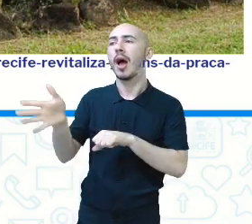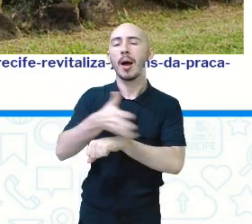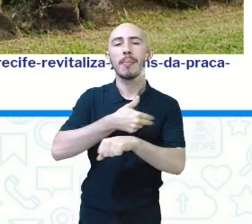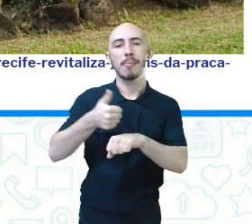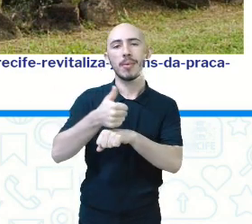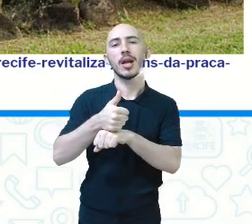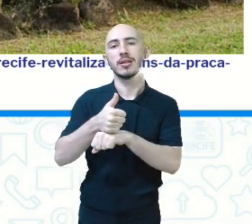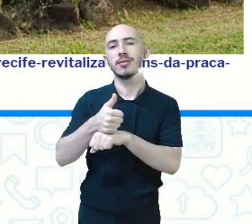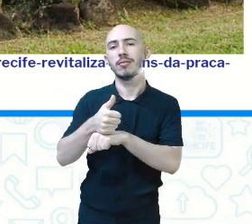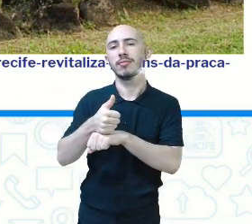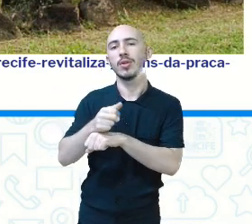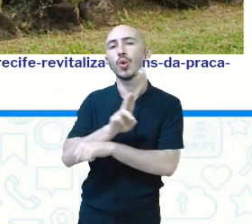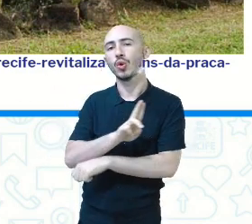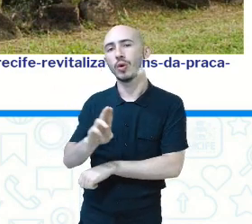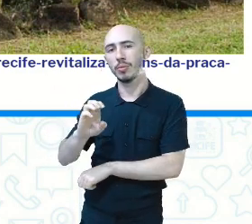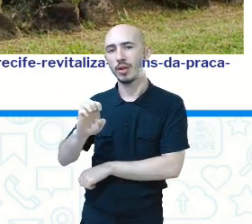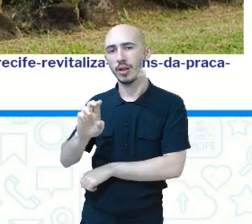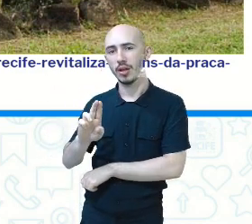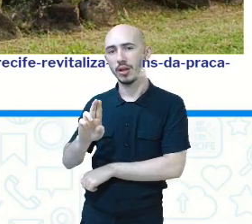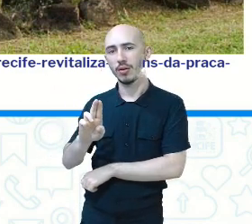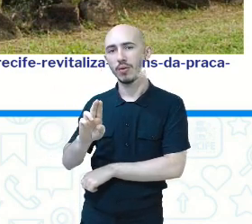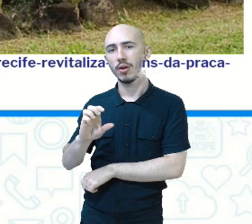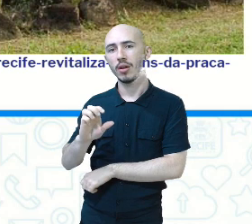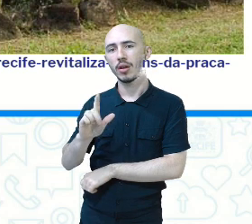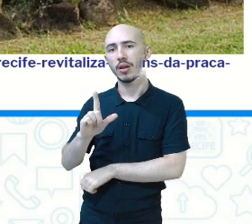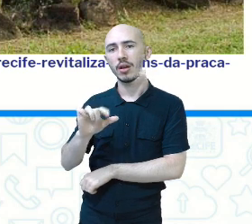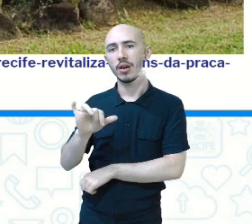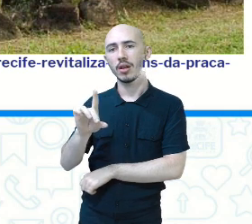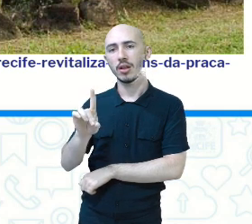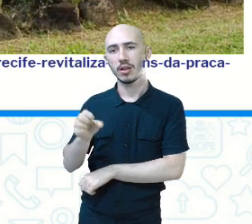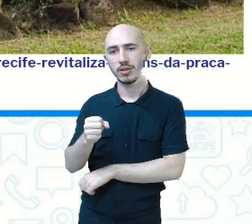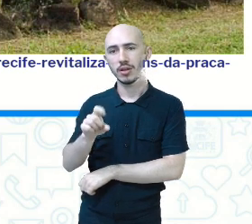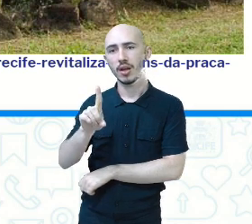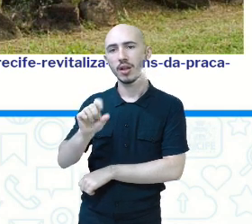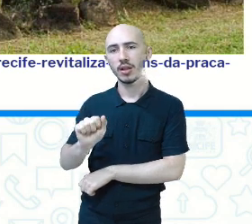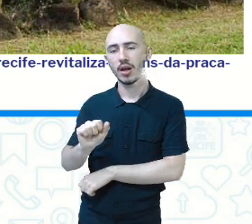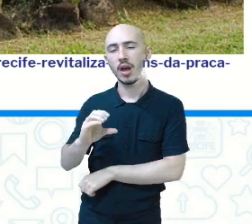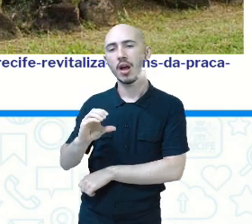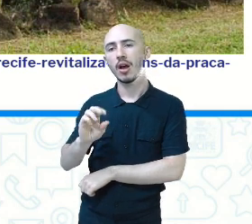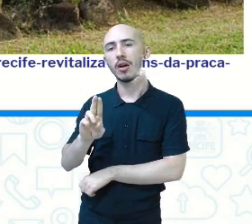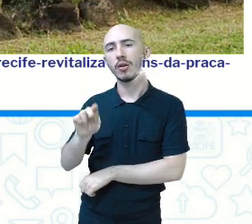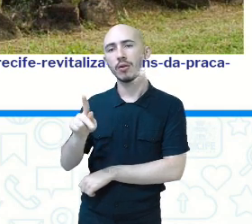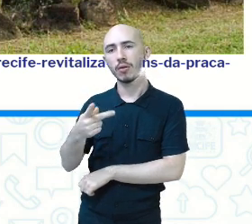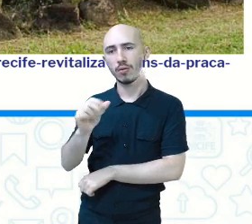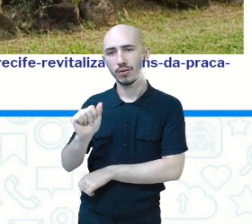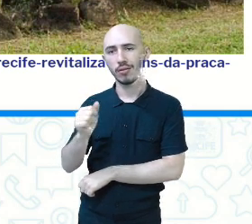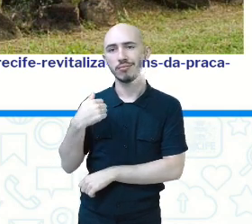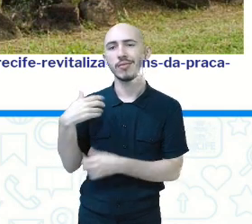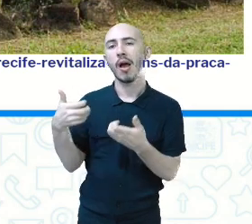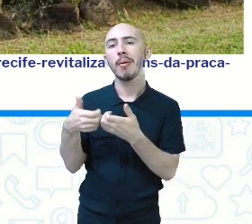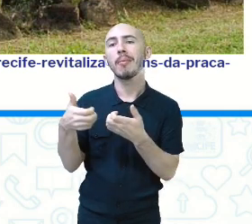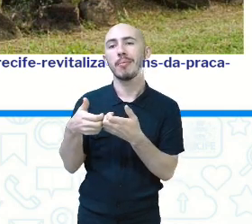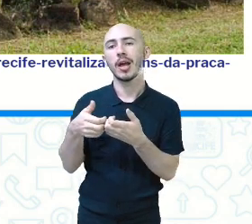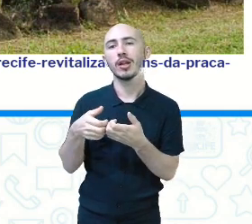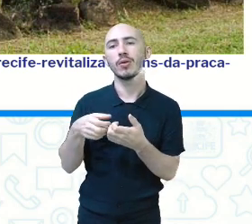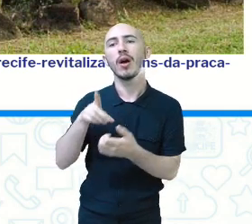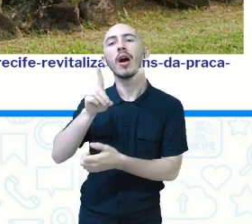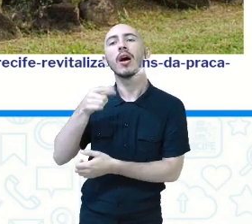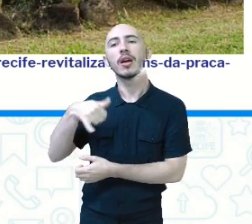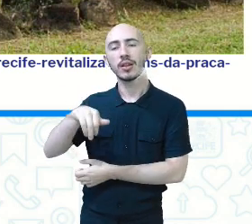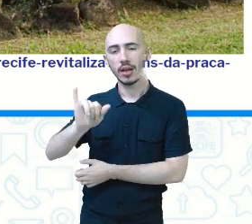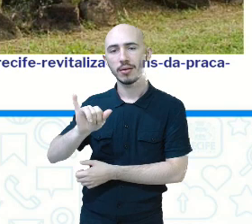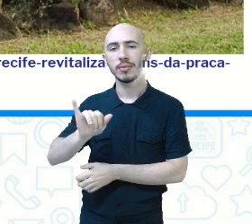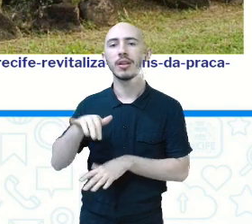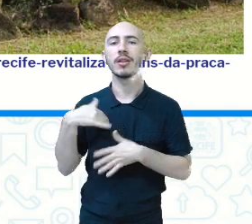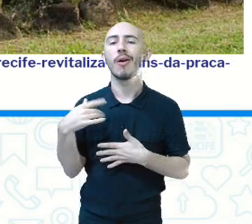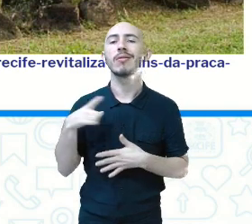Cunha. Essa Praça Euclides da Cunha, que fica ali próximo ao Derby, próximo ao Clube Internacional do Recife, tem uma